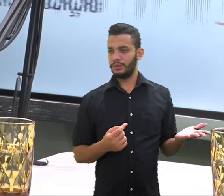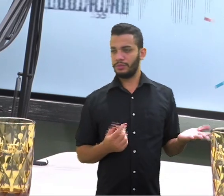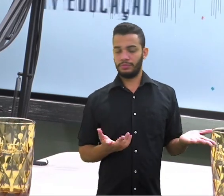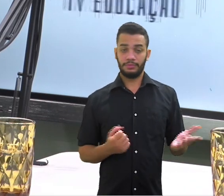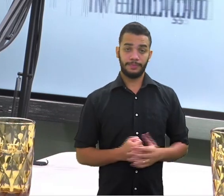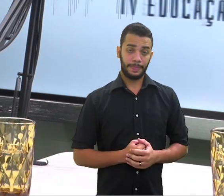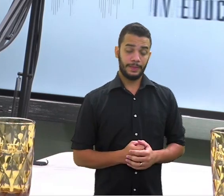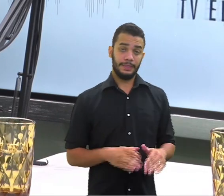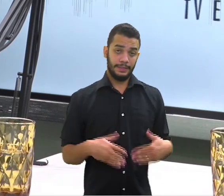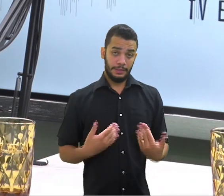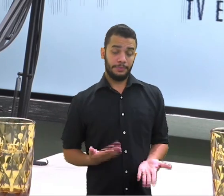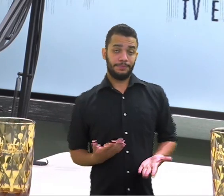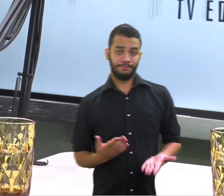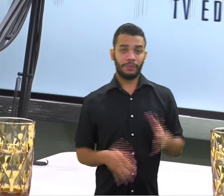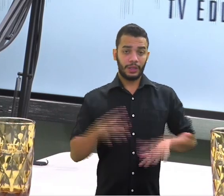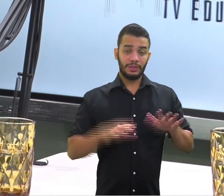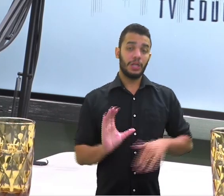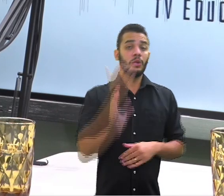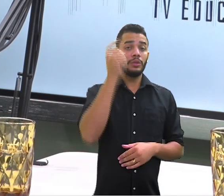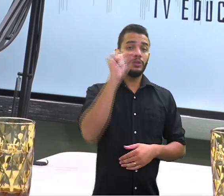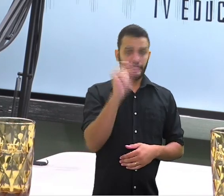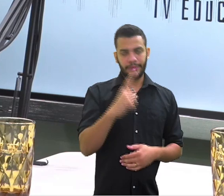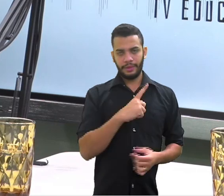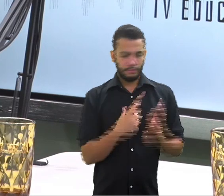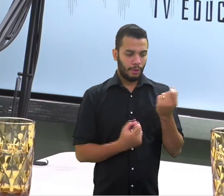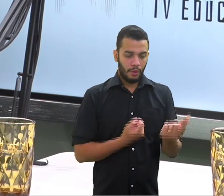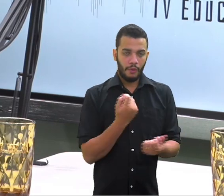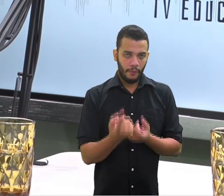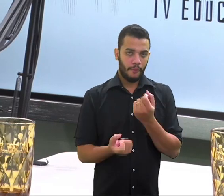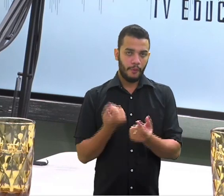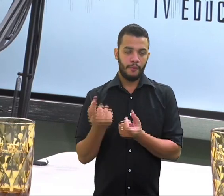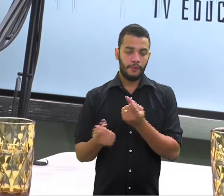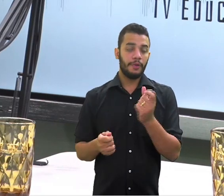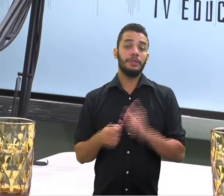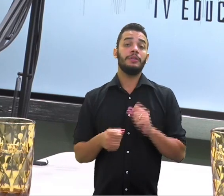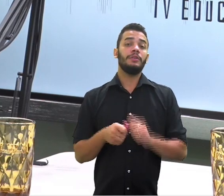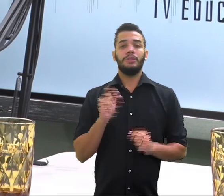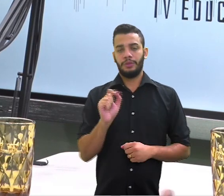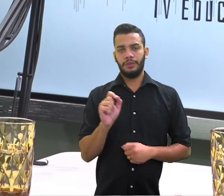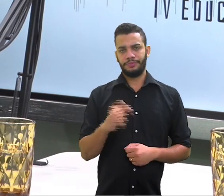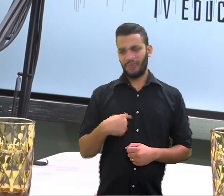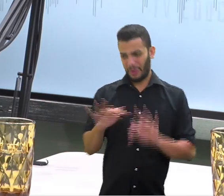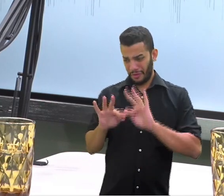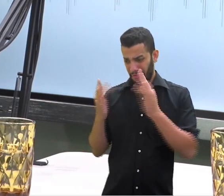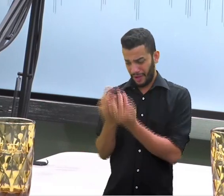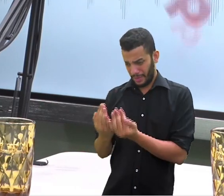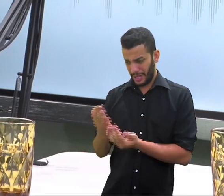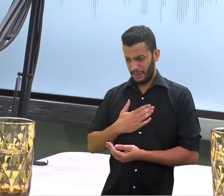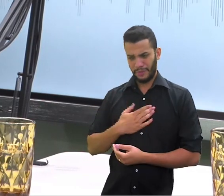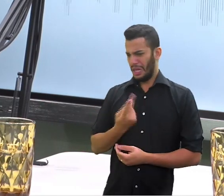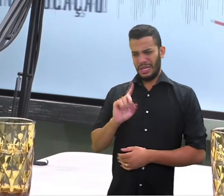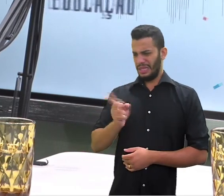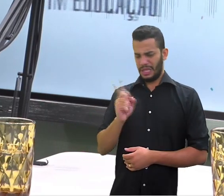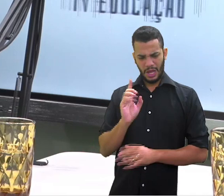falo que não foi assim que aconteceu, em alguns casos, é claro. A lei não vai me atingir porque eu sou menor, então às